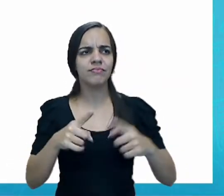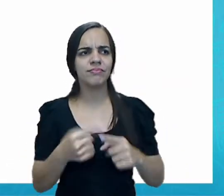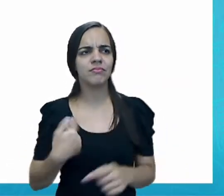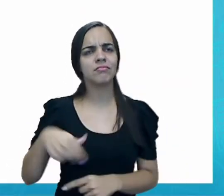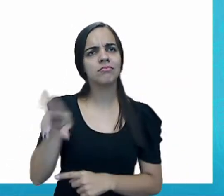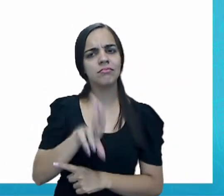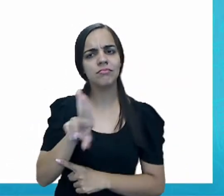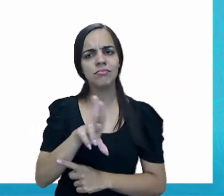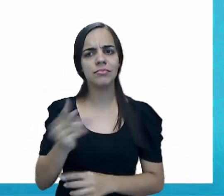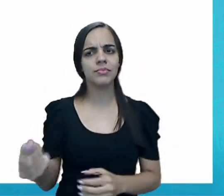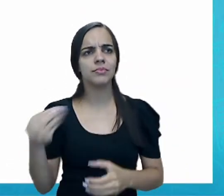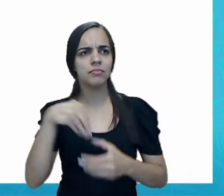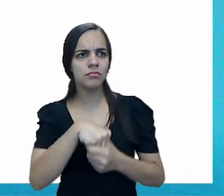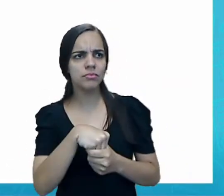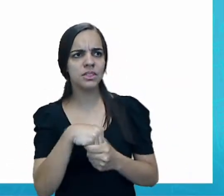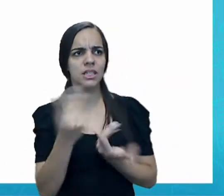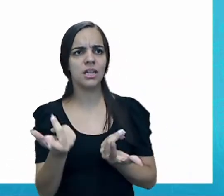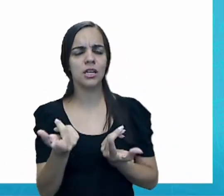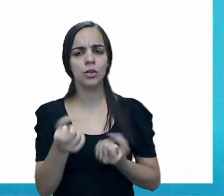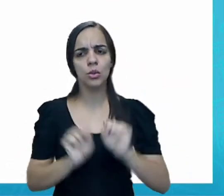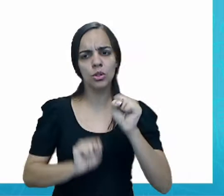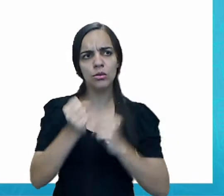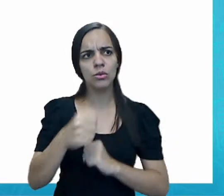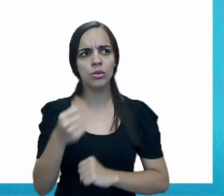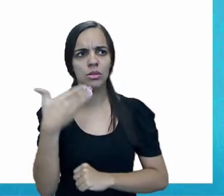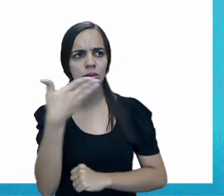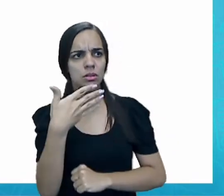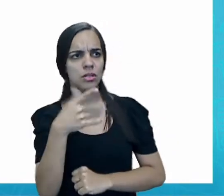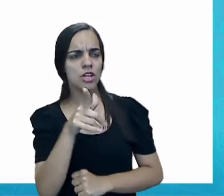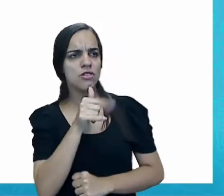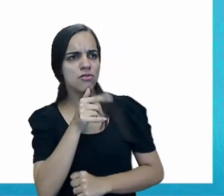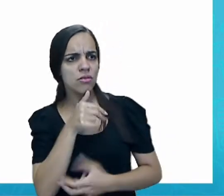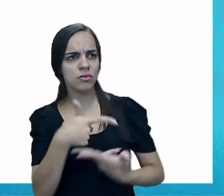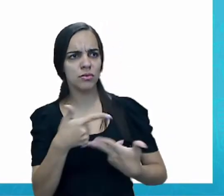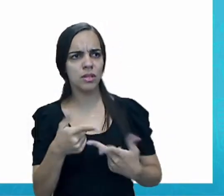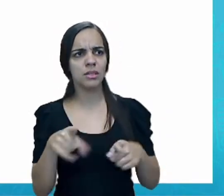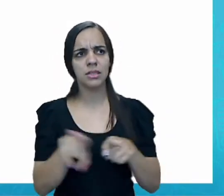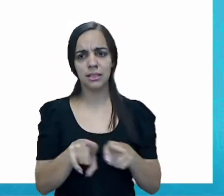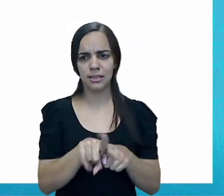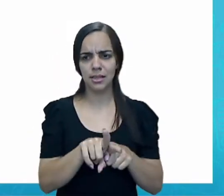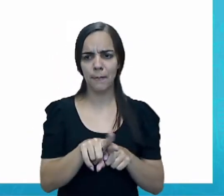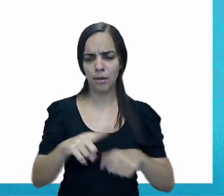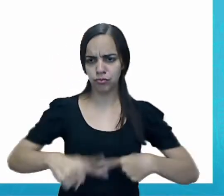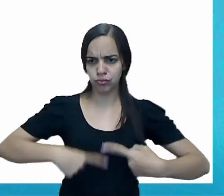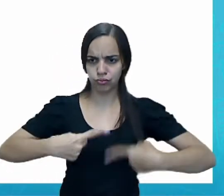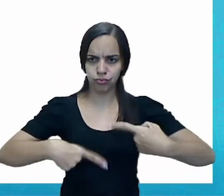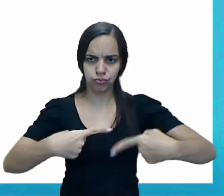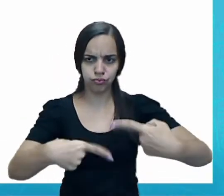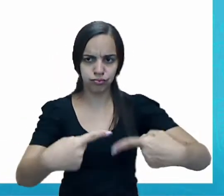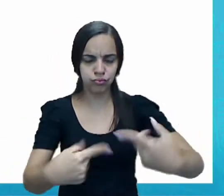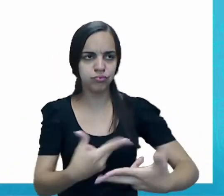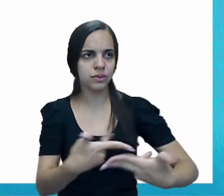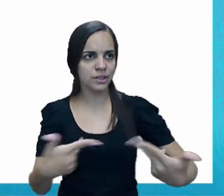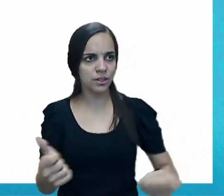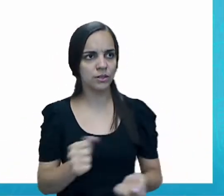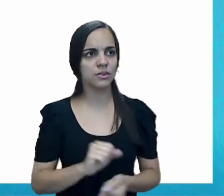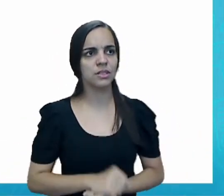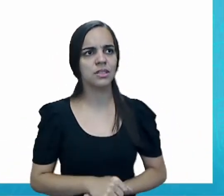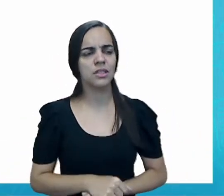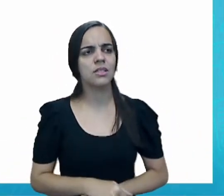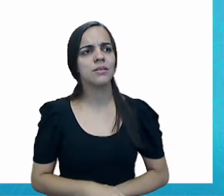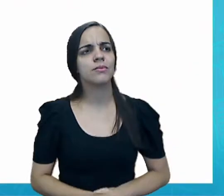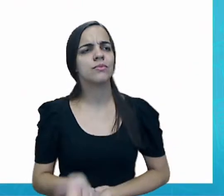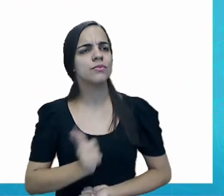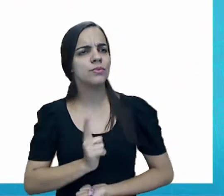usada na indústria de armas, construção civil e na fabricação de máquinas. Perto de